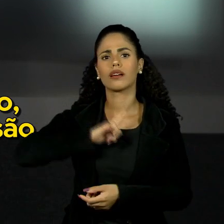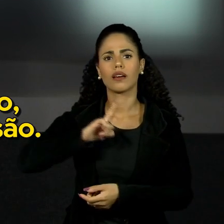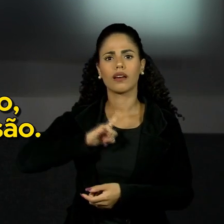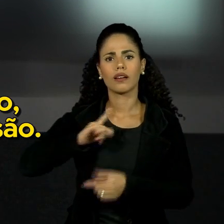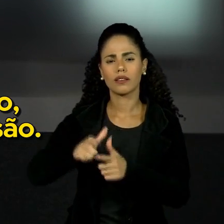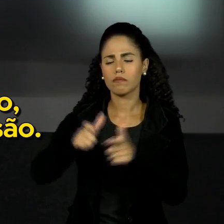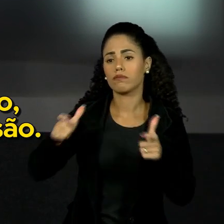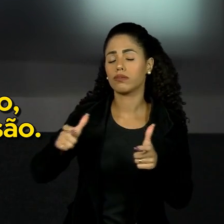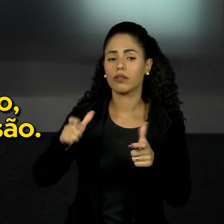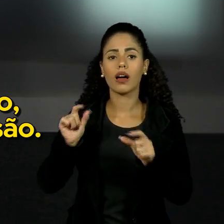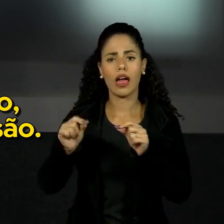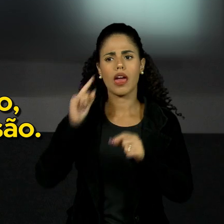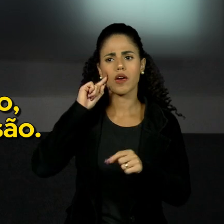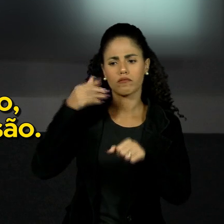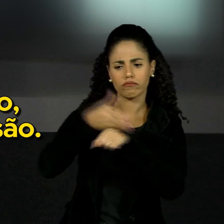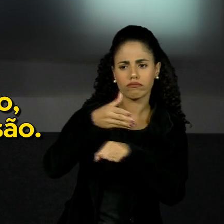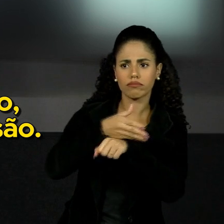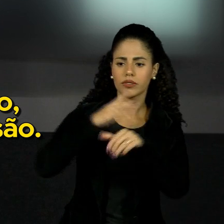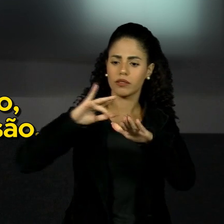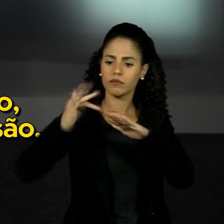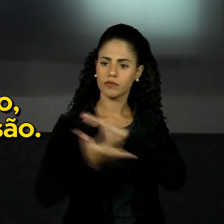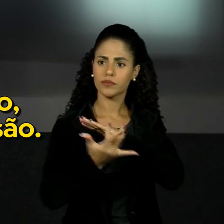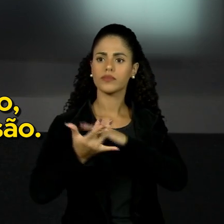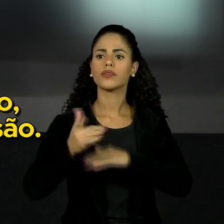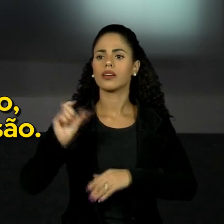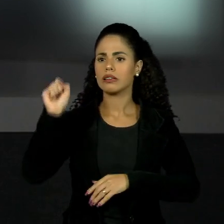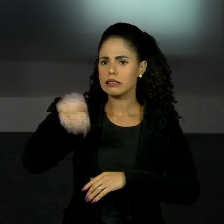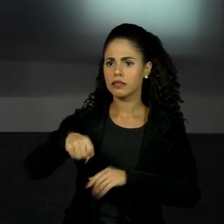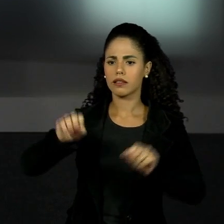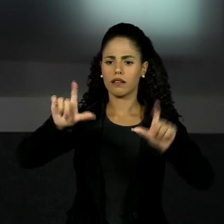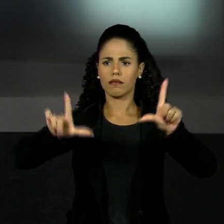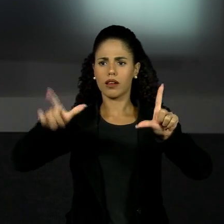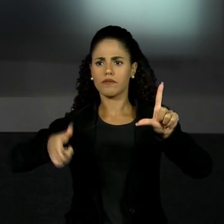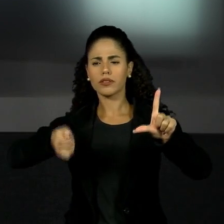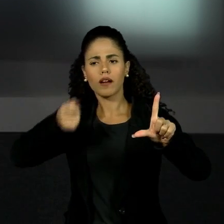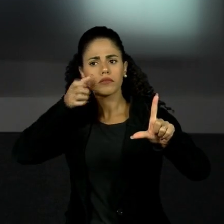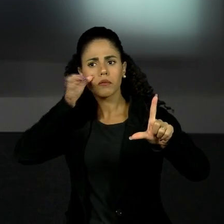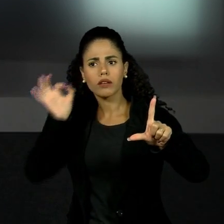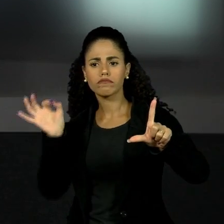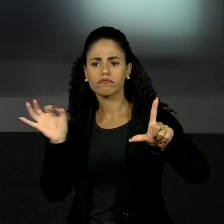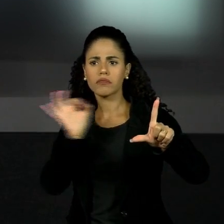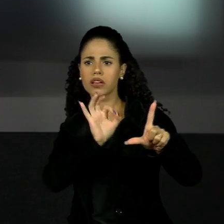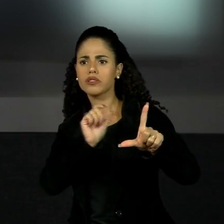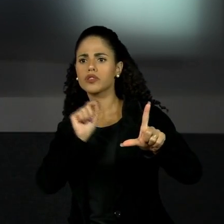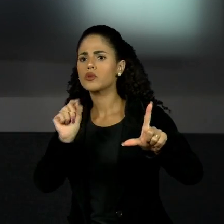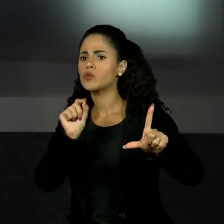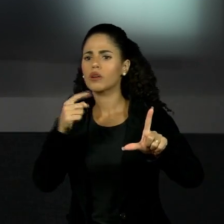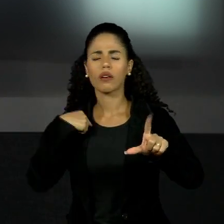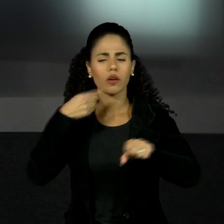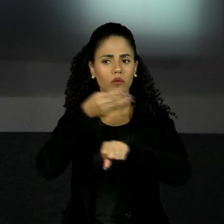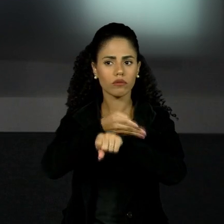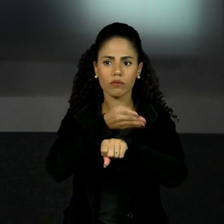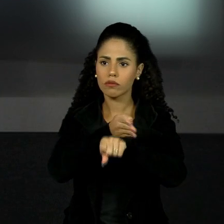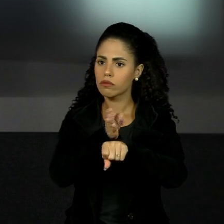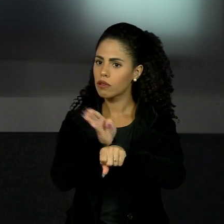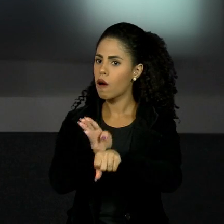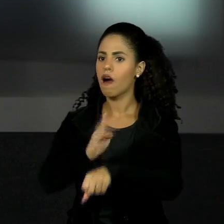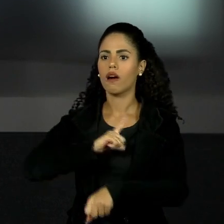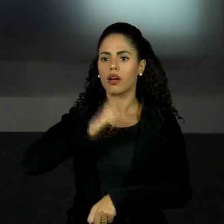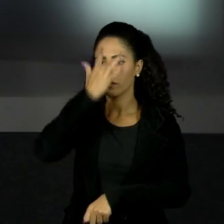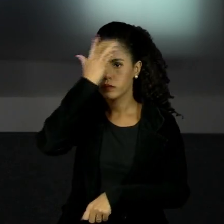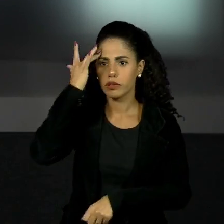Eu acesso as redes sociais, eu acesso televisão. Então, toda hora parece que tem